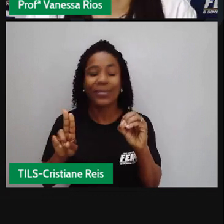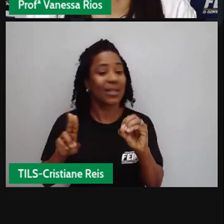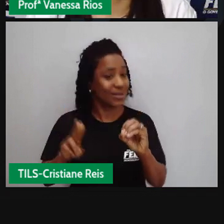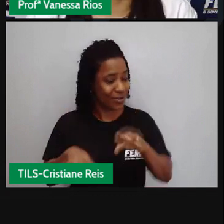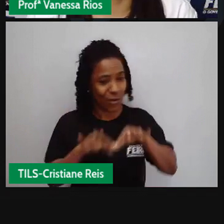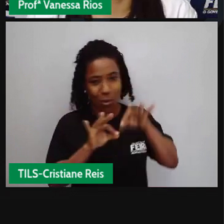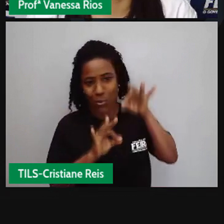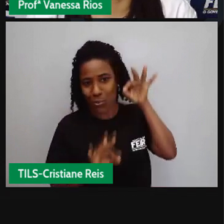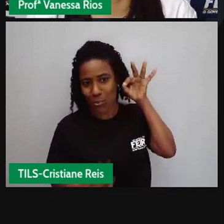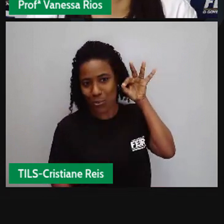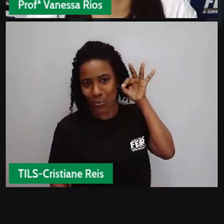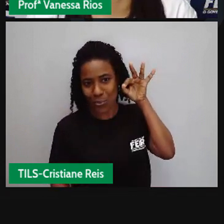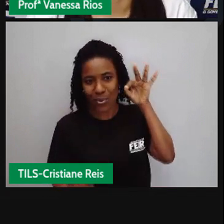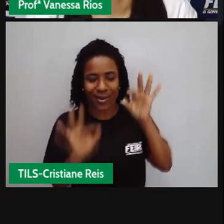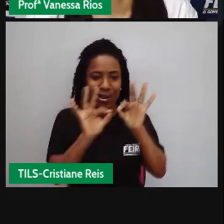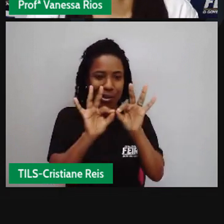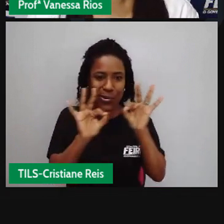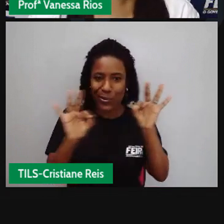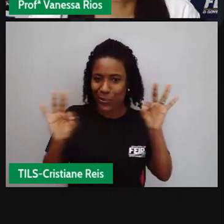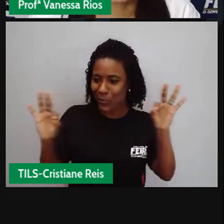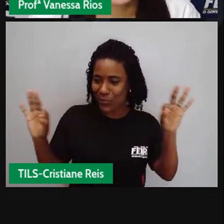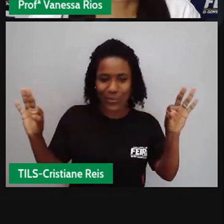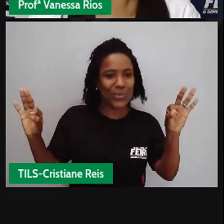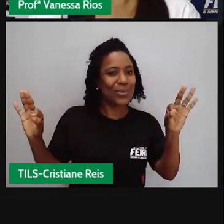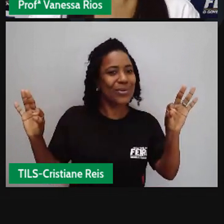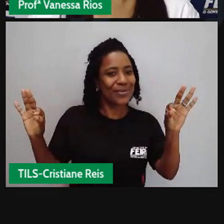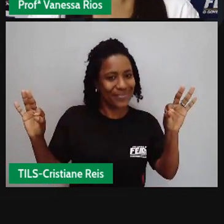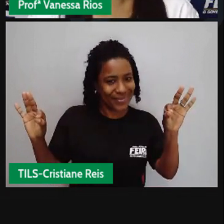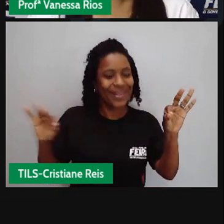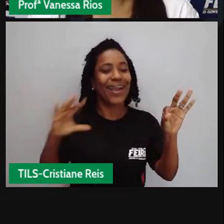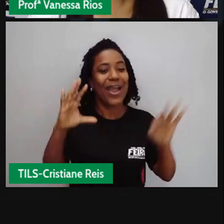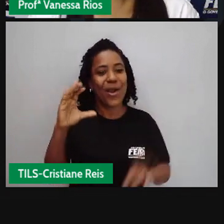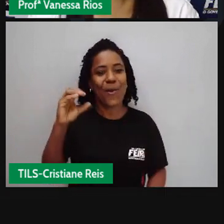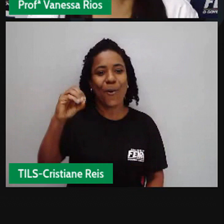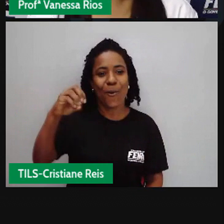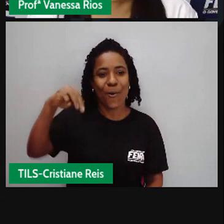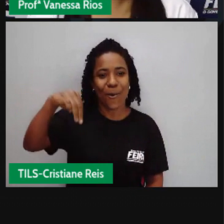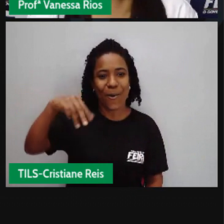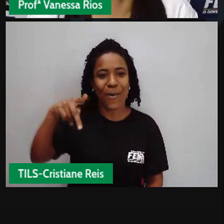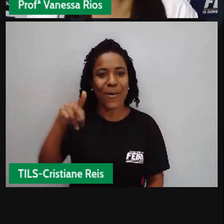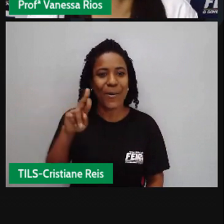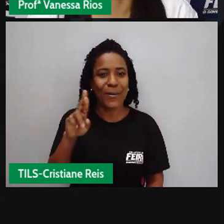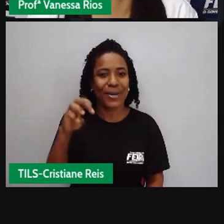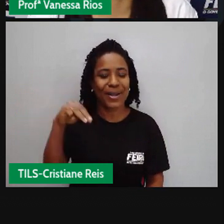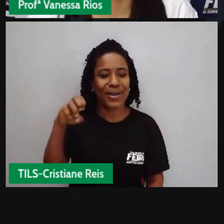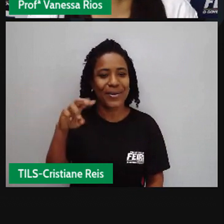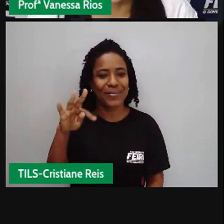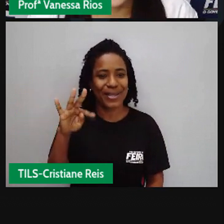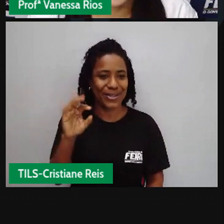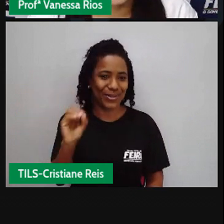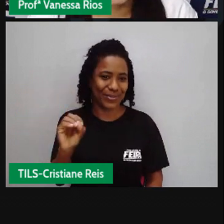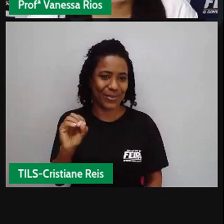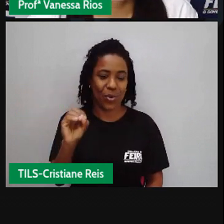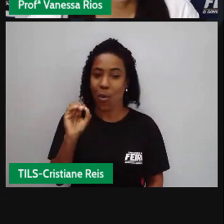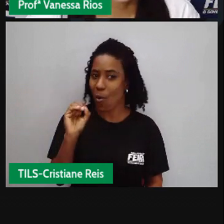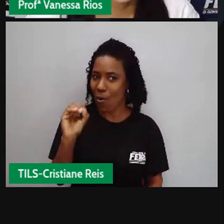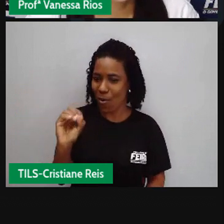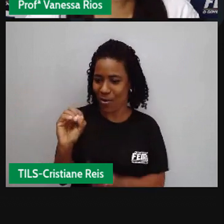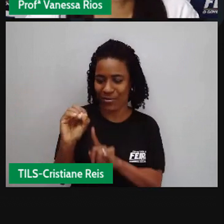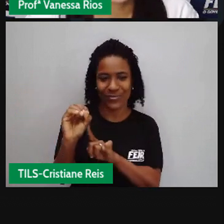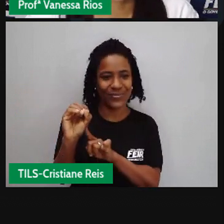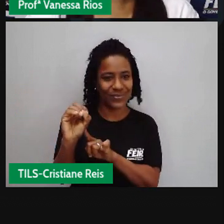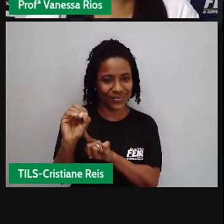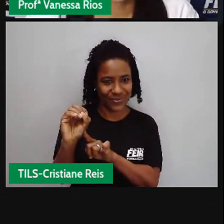de medida, eu estou falando de comprimento. Então, é o comprimento escrito aí com a letra O.